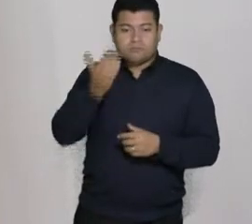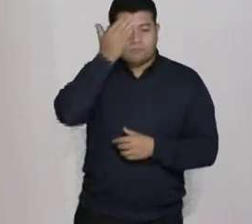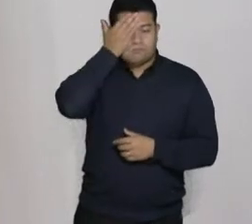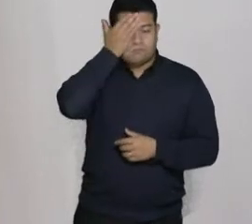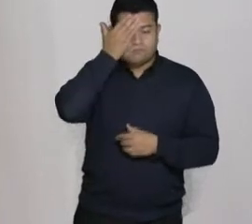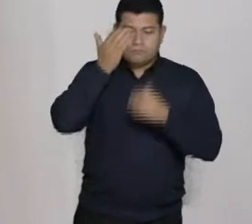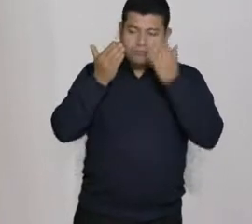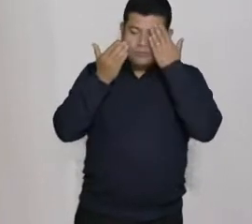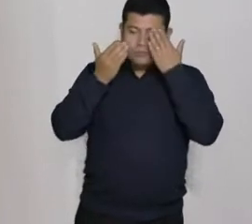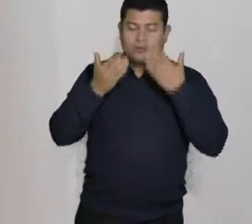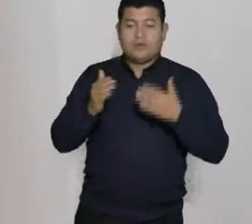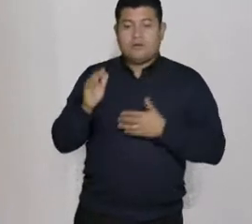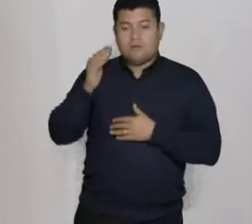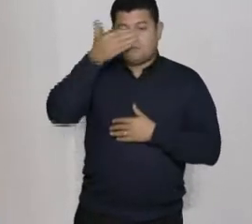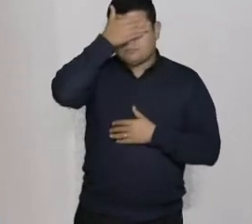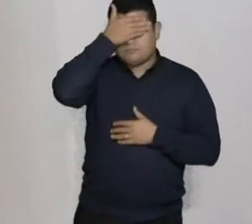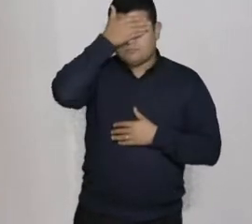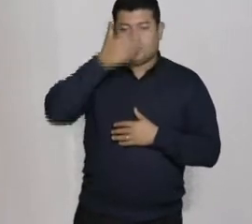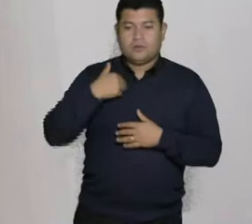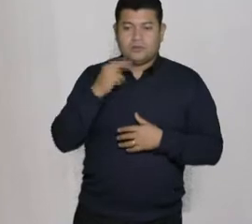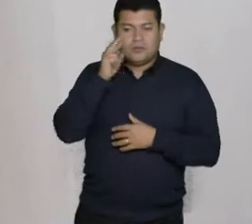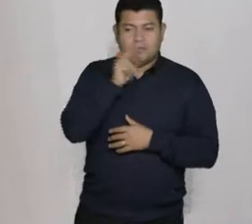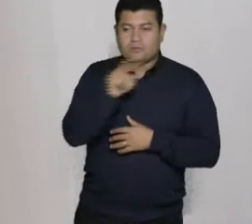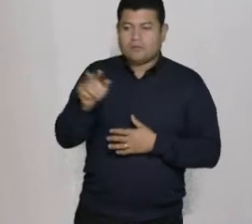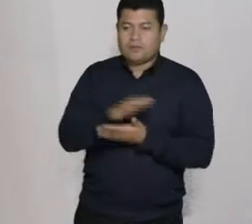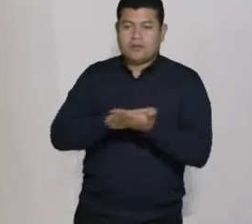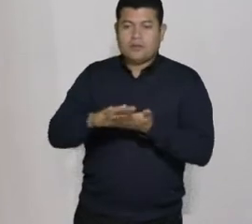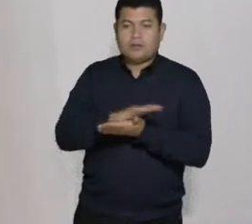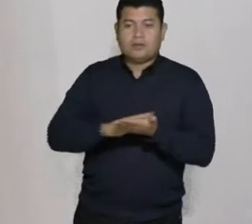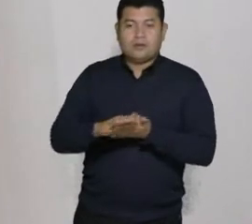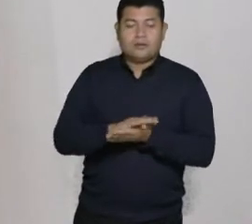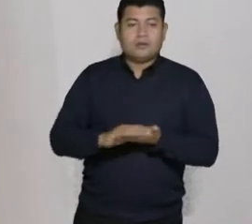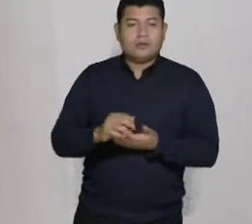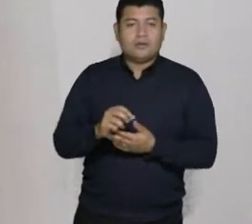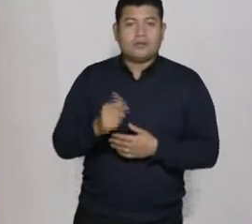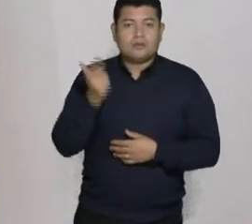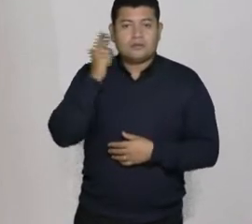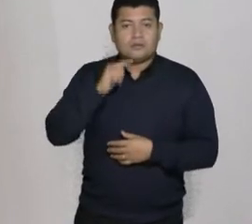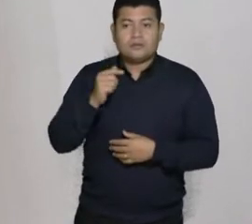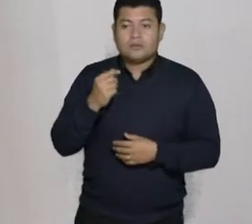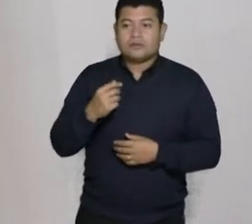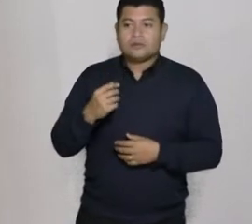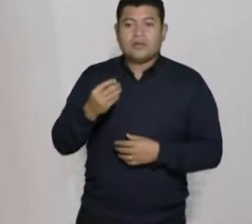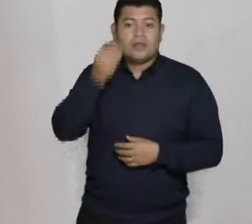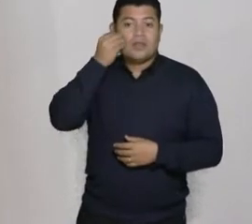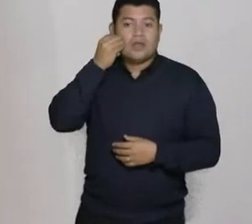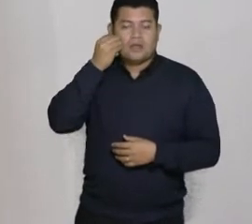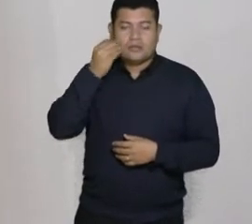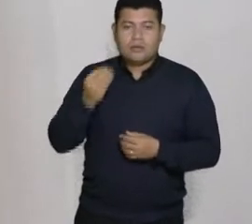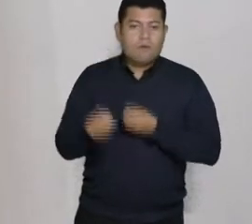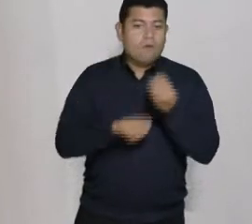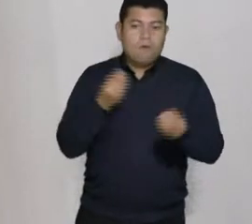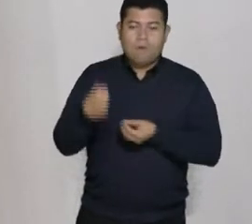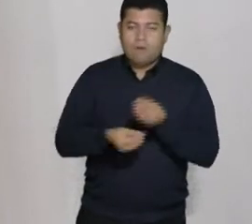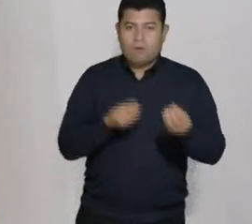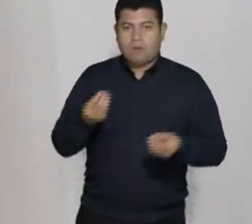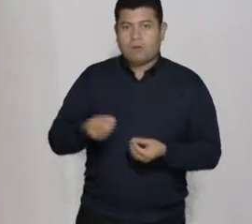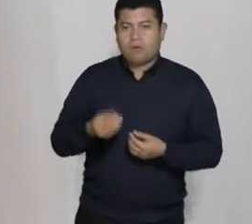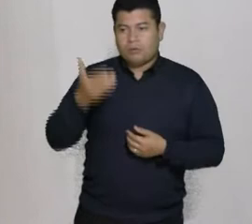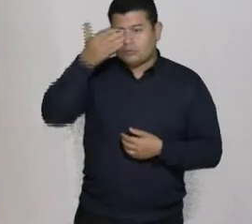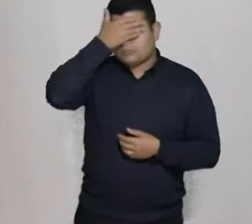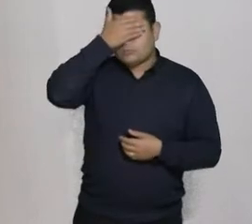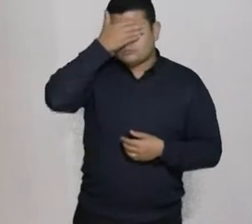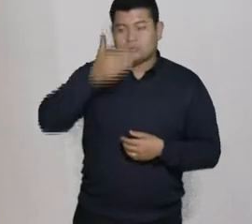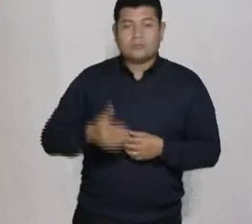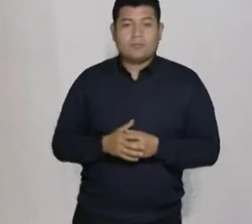sem enxergar para ver se a experiência que tal Como é a experiência de ficar tanto tempo sem